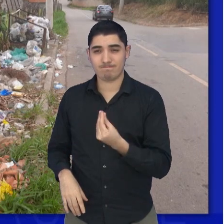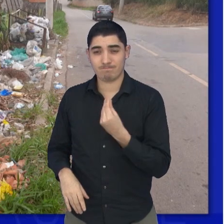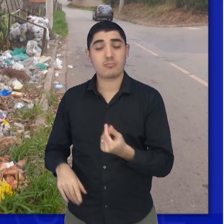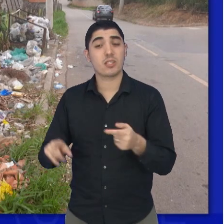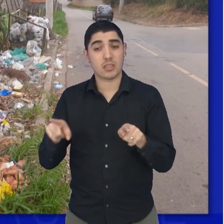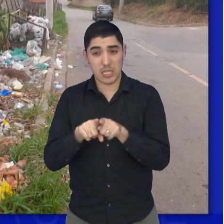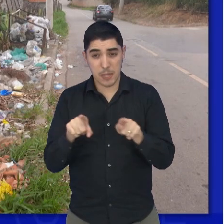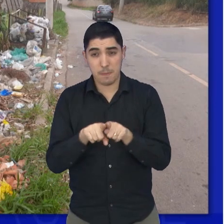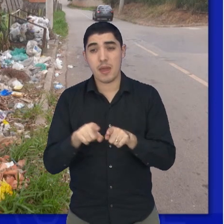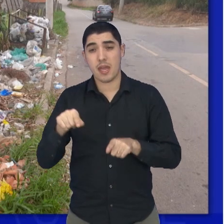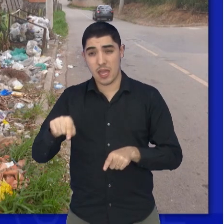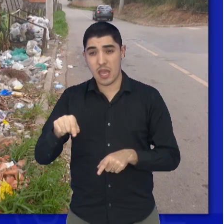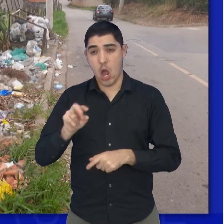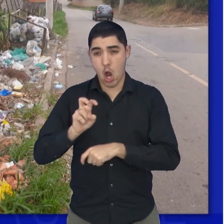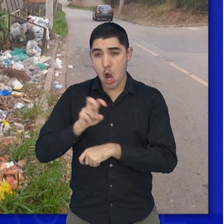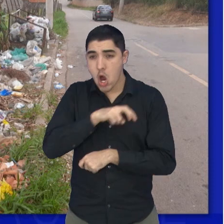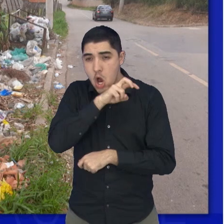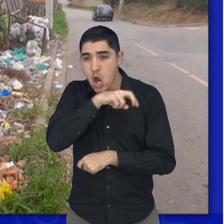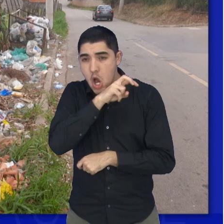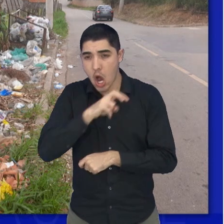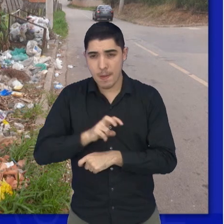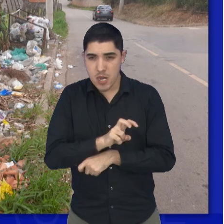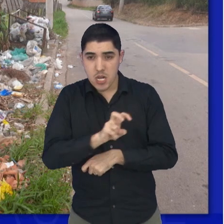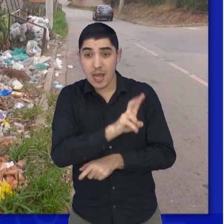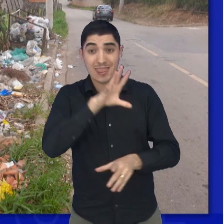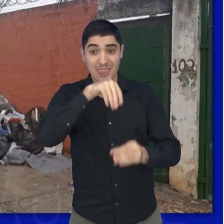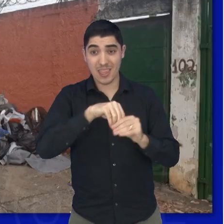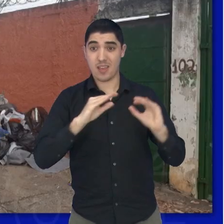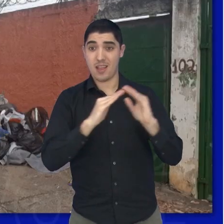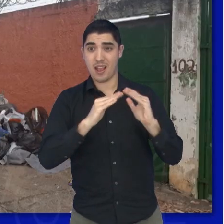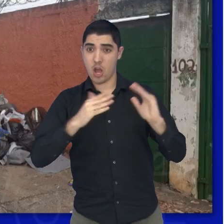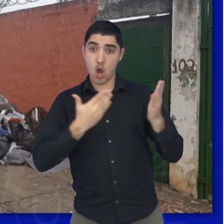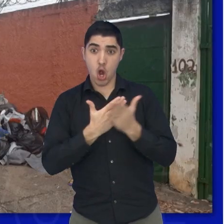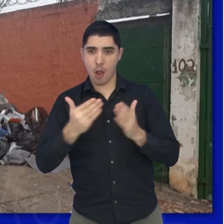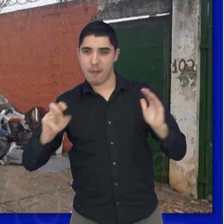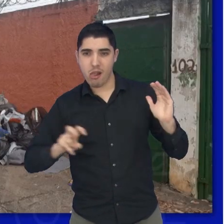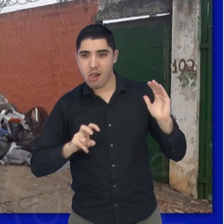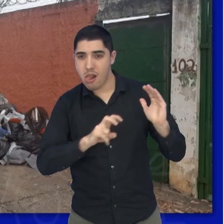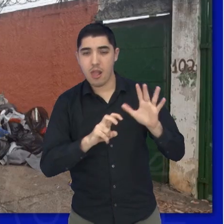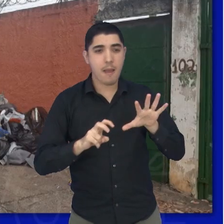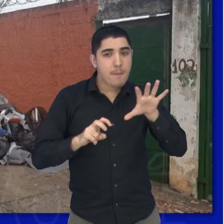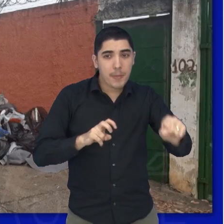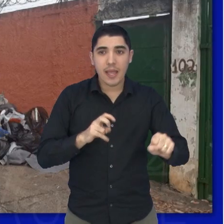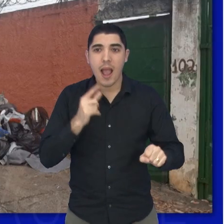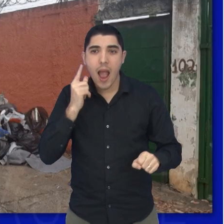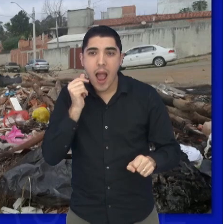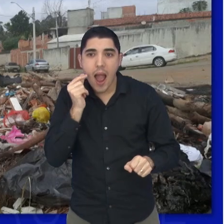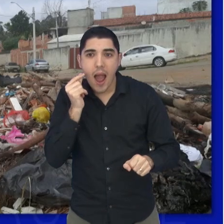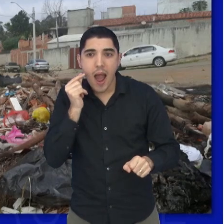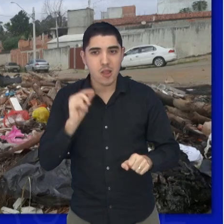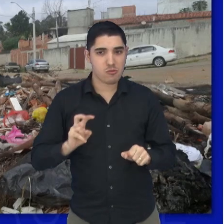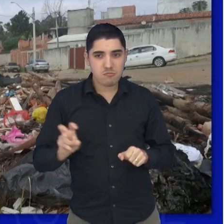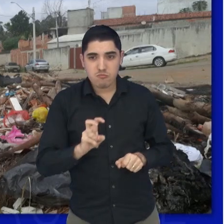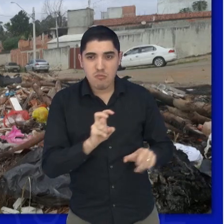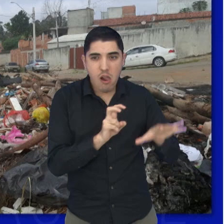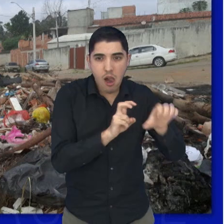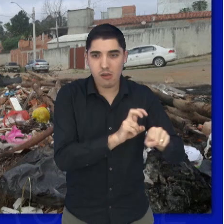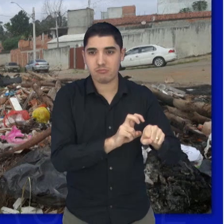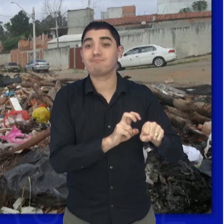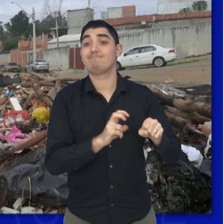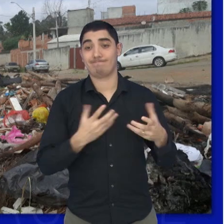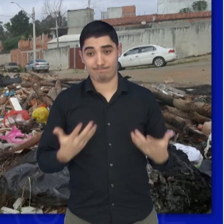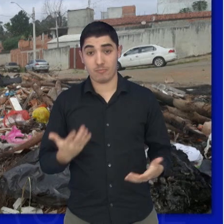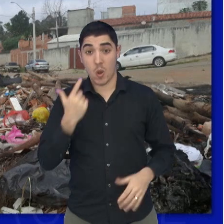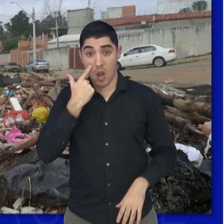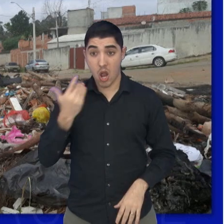invadidas pelas cobras, que estão corre atrás dos ratos e estão chegando também lá. Então está sendo dominado.